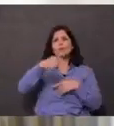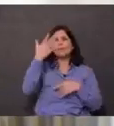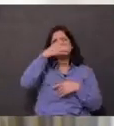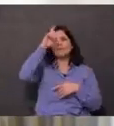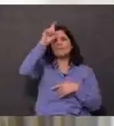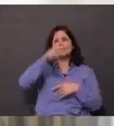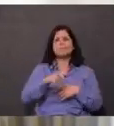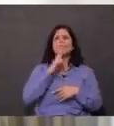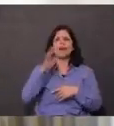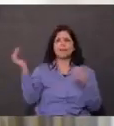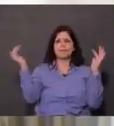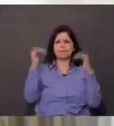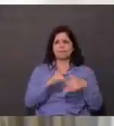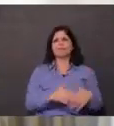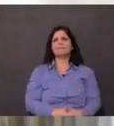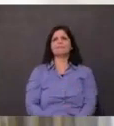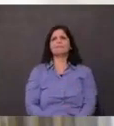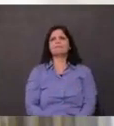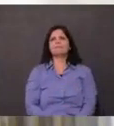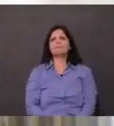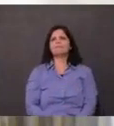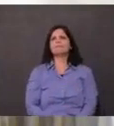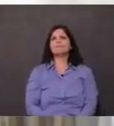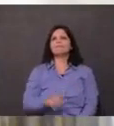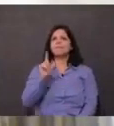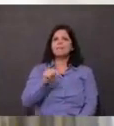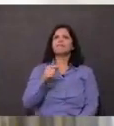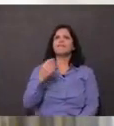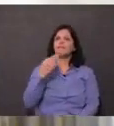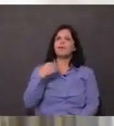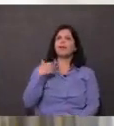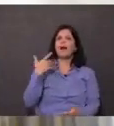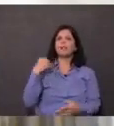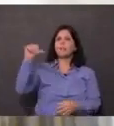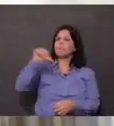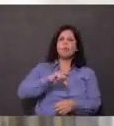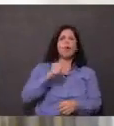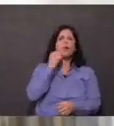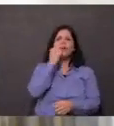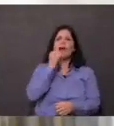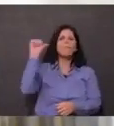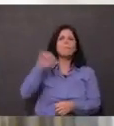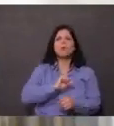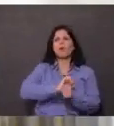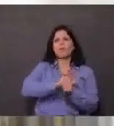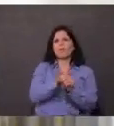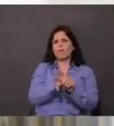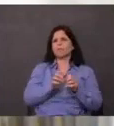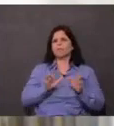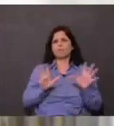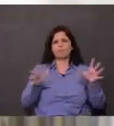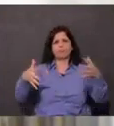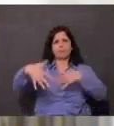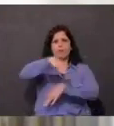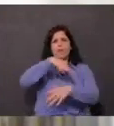nel santuario di Fátima. Abbiamo superato le più grandi difficoltà del virus che ha